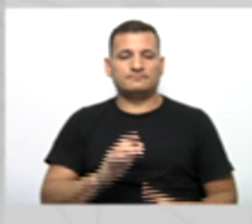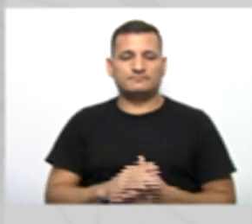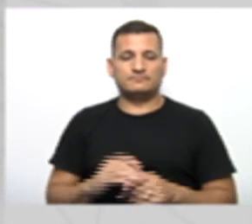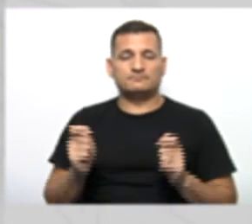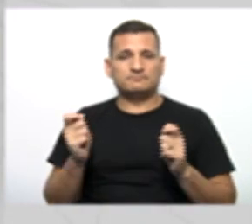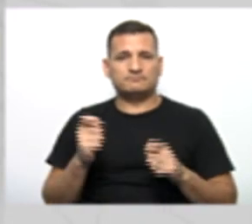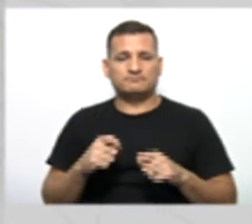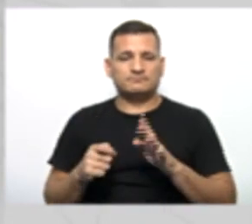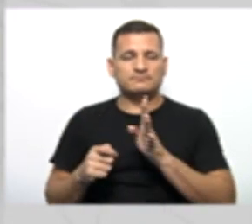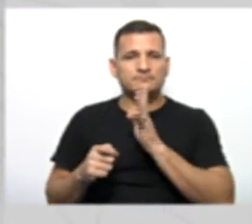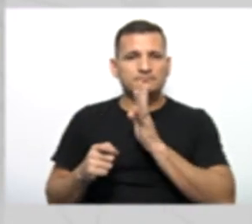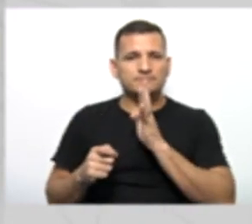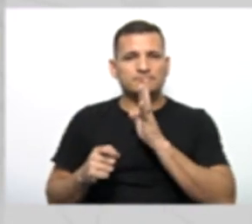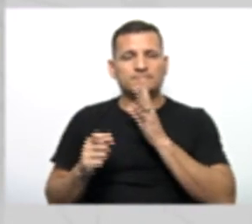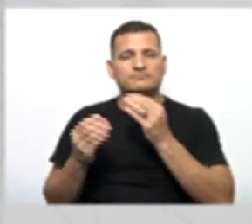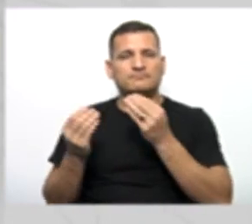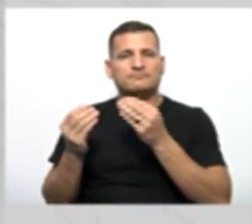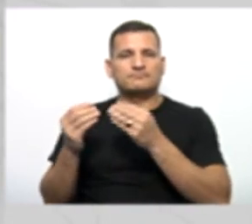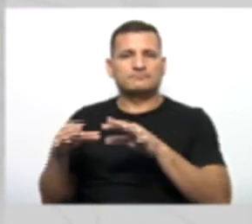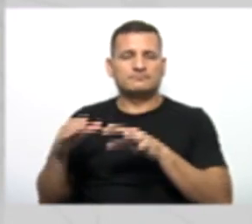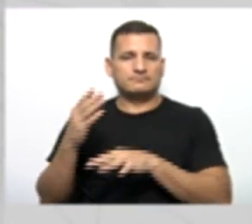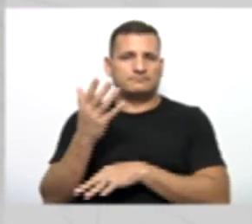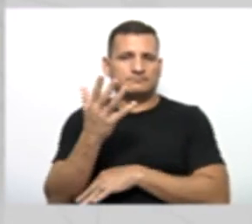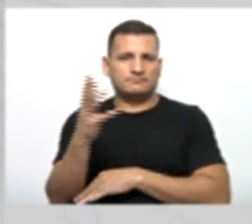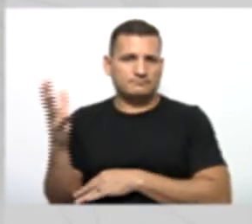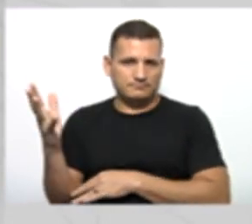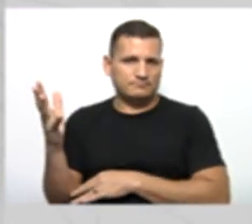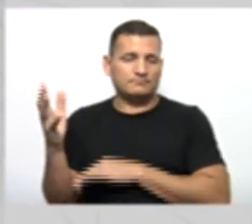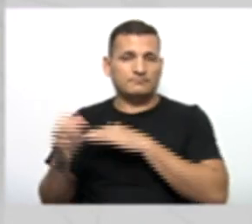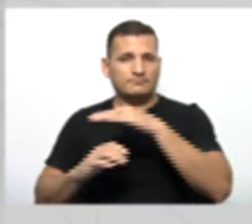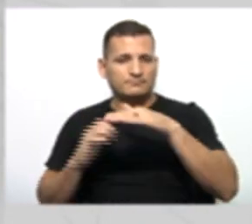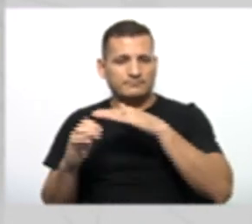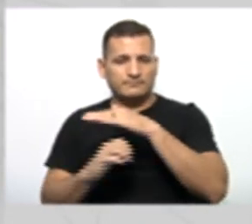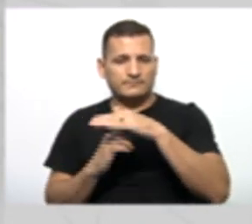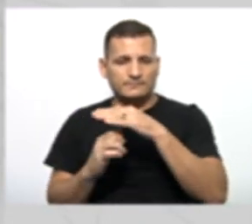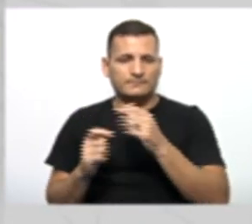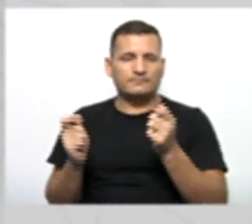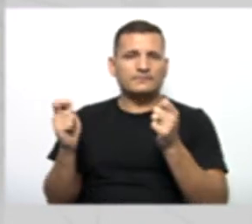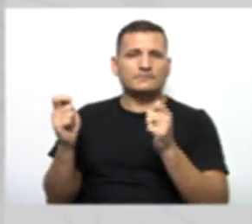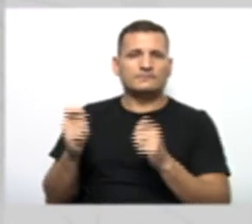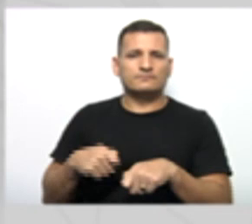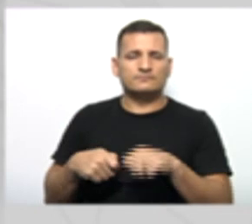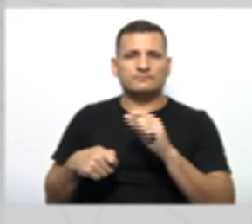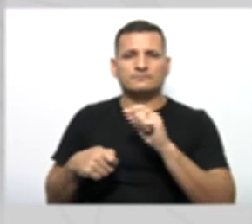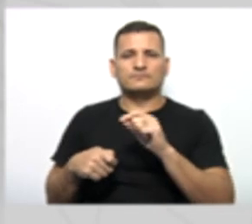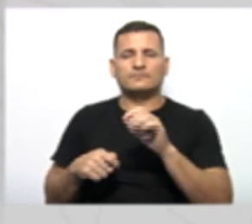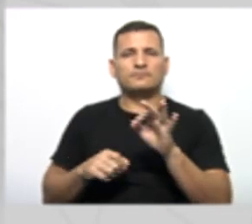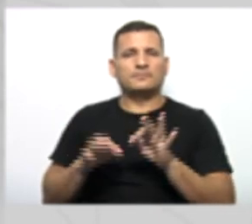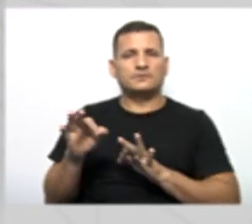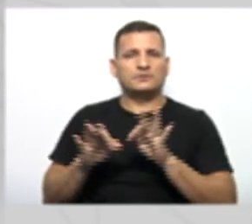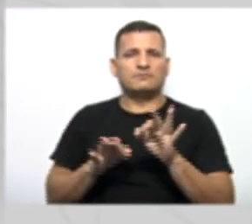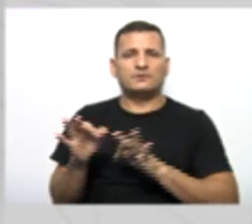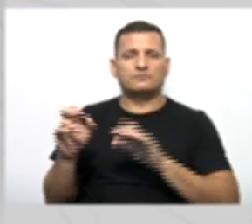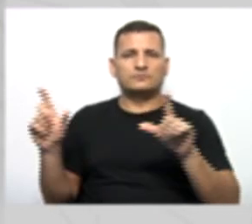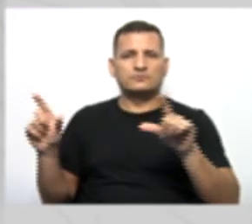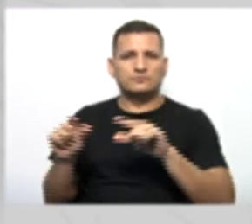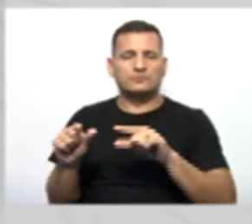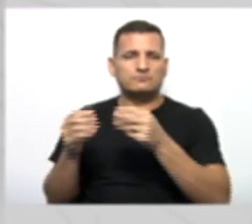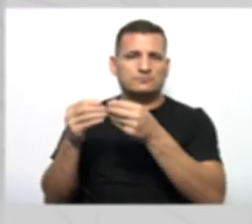o conhecimento dos impactos ambientais das atividades de um empreendimento, possibilitando o planejamento de medidas